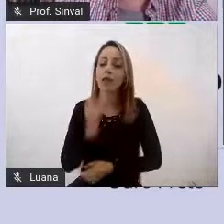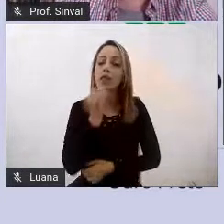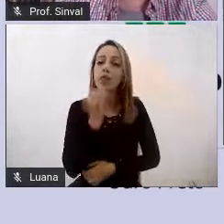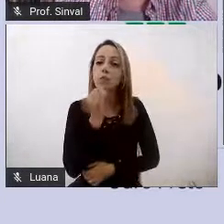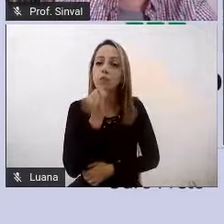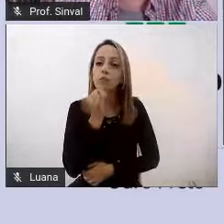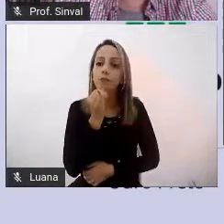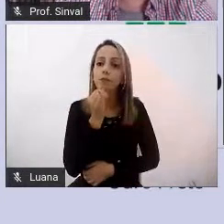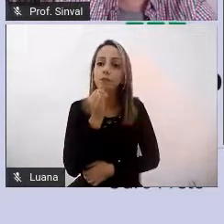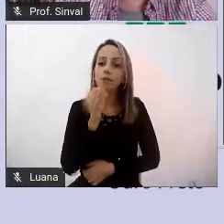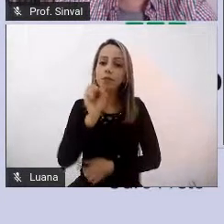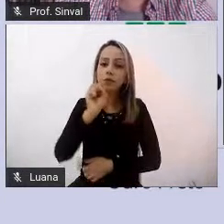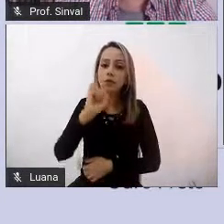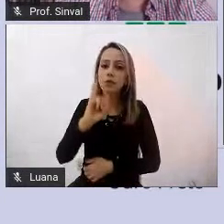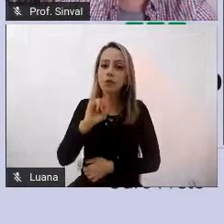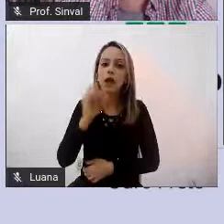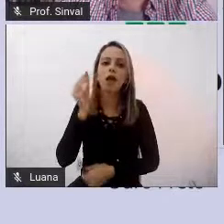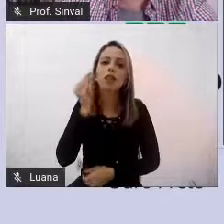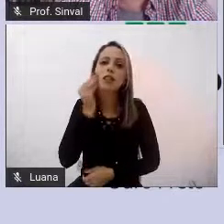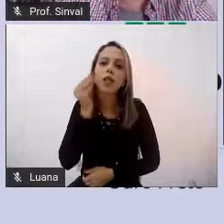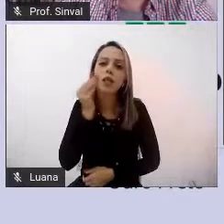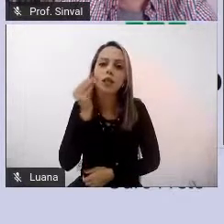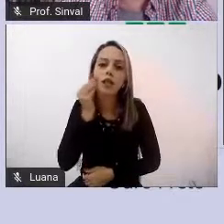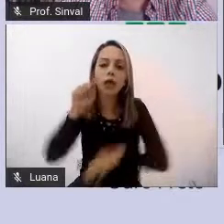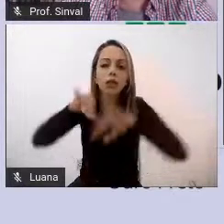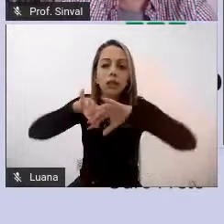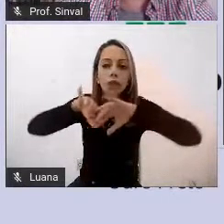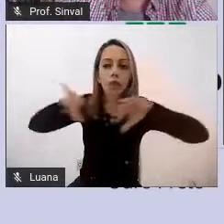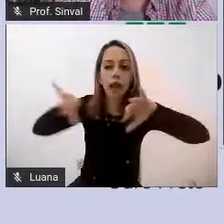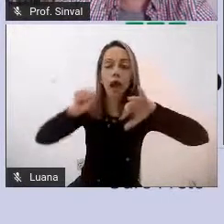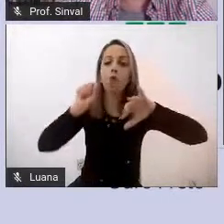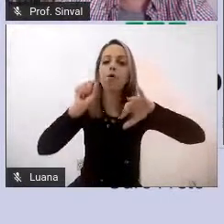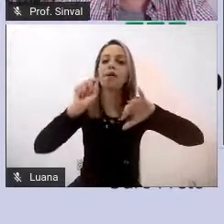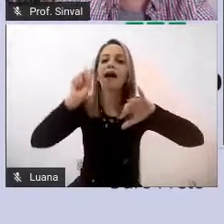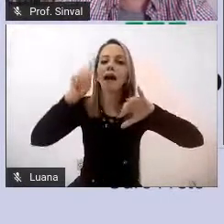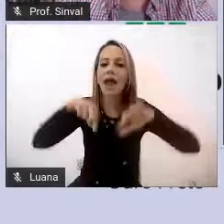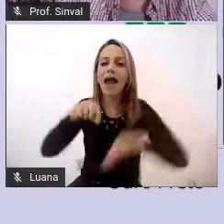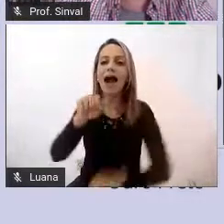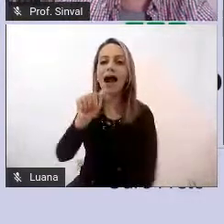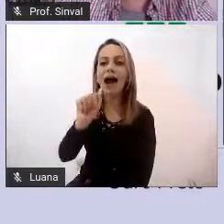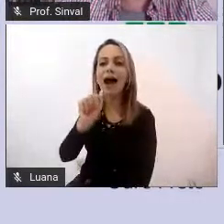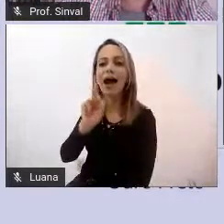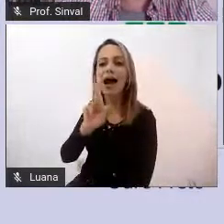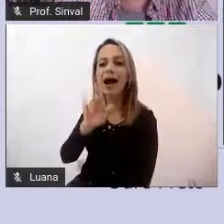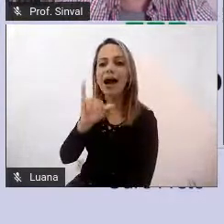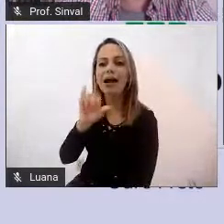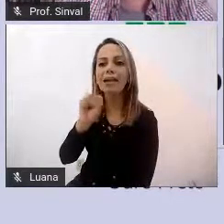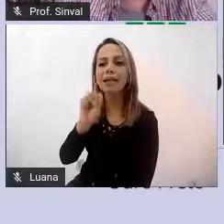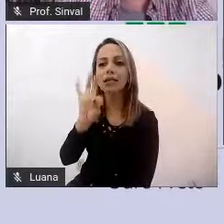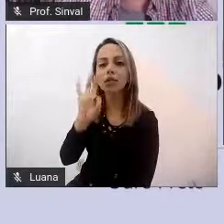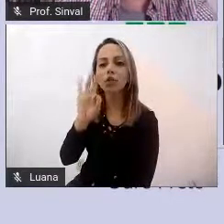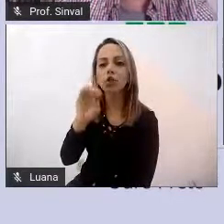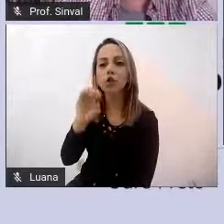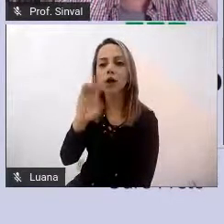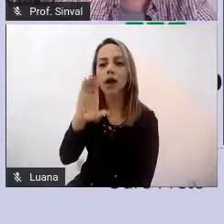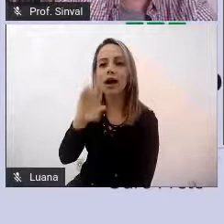tenta separar o que é a aristocracia do povo, ou nos momentos em que